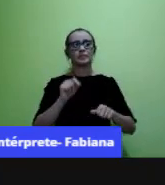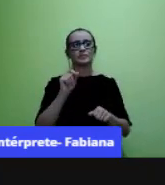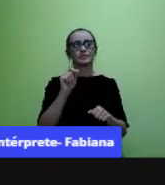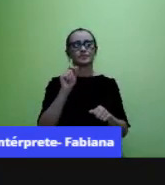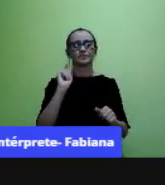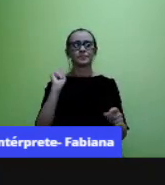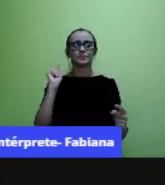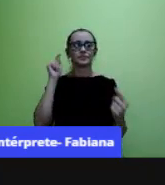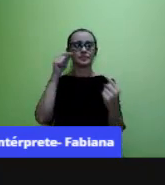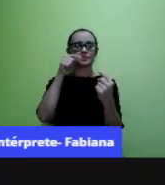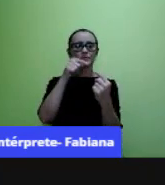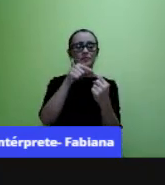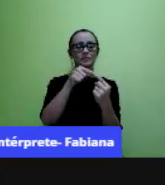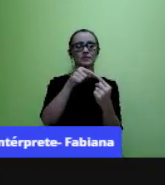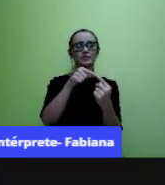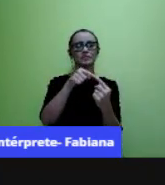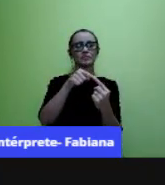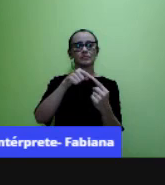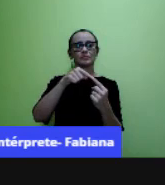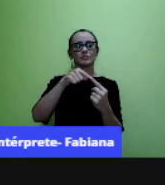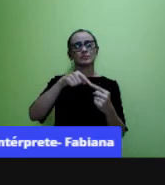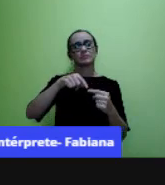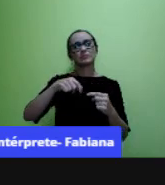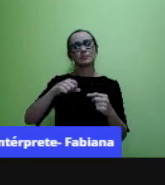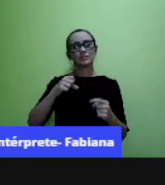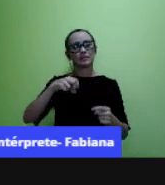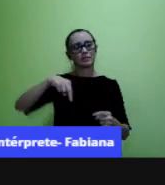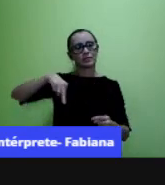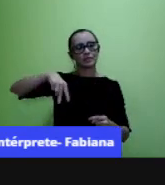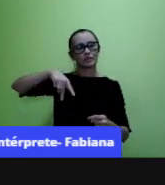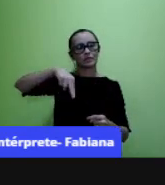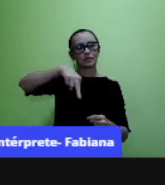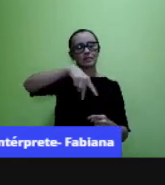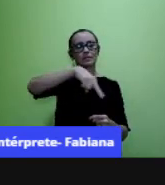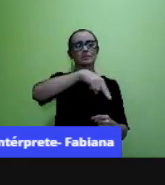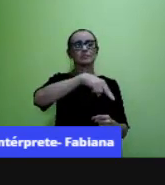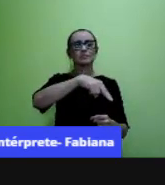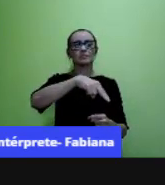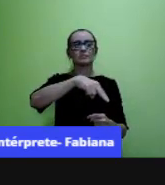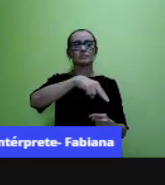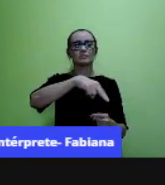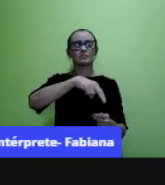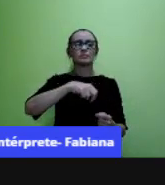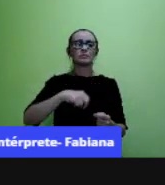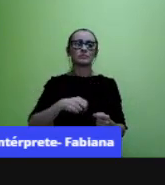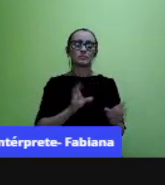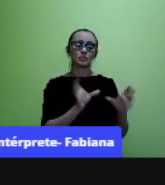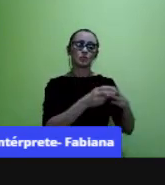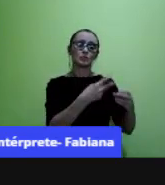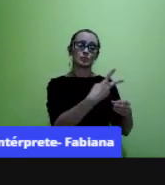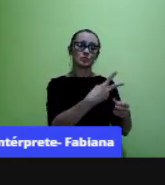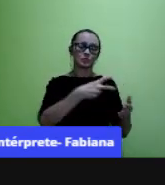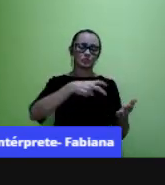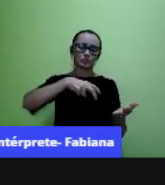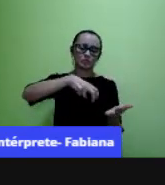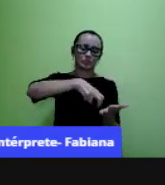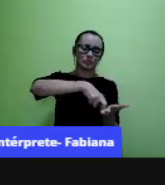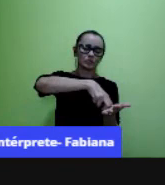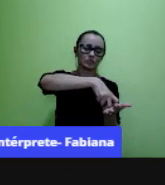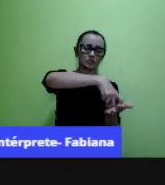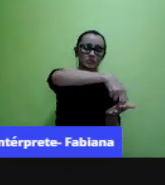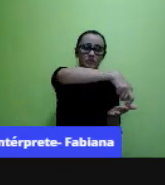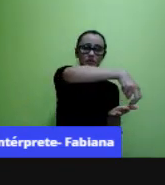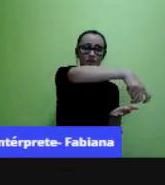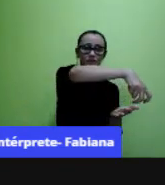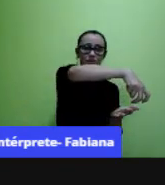é o deslocamento. O que eu coloquei? Para o grupo 2. Ele gatinhar para frente, ele gatinhar para trás, ele andar para frente, ele